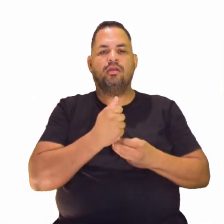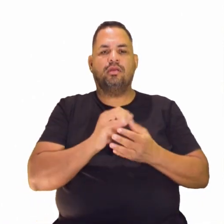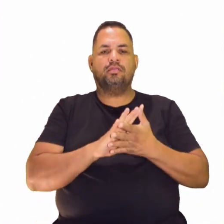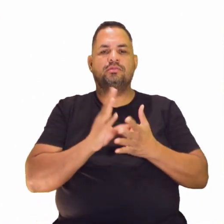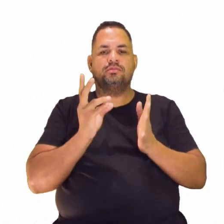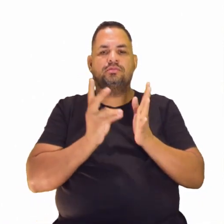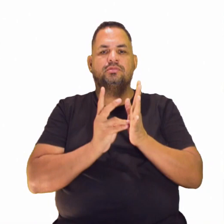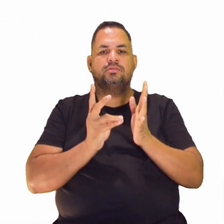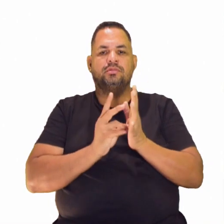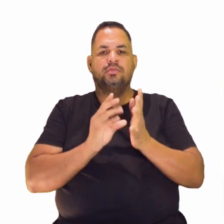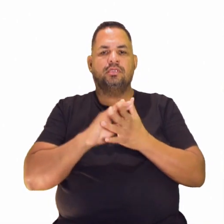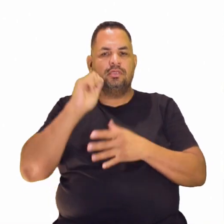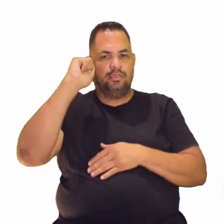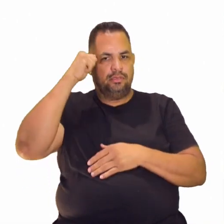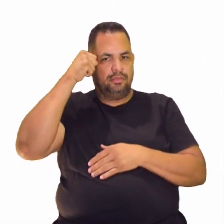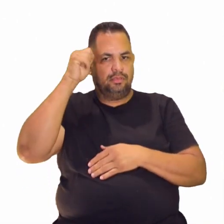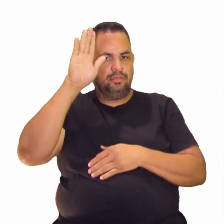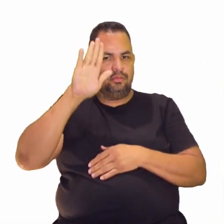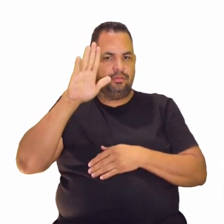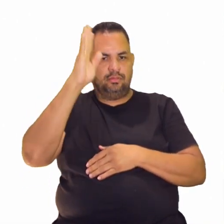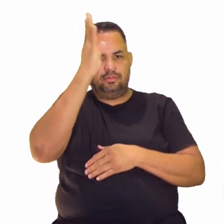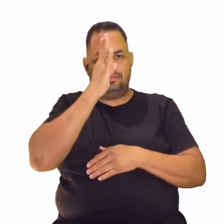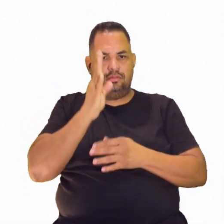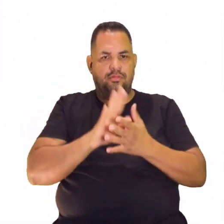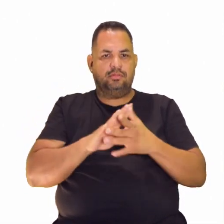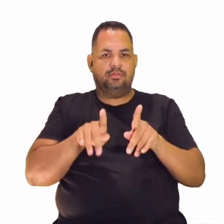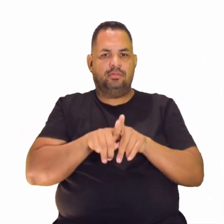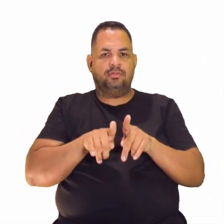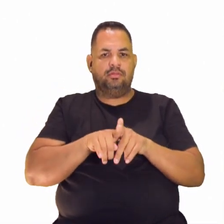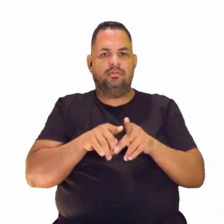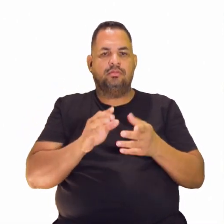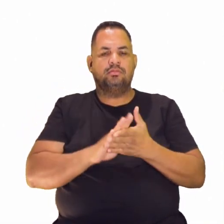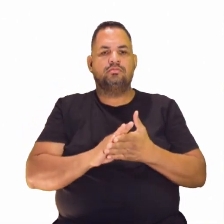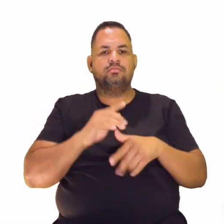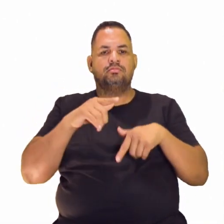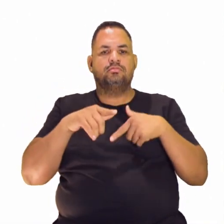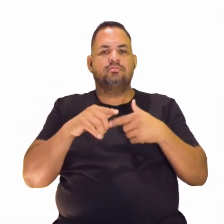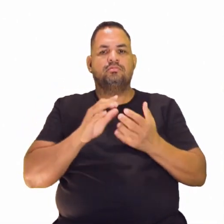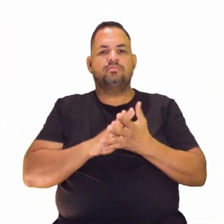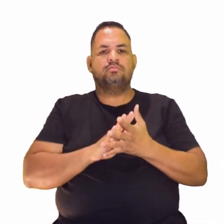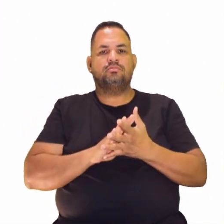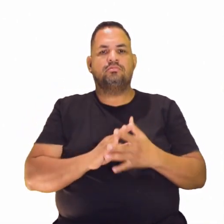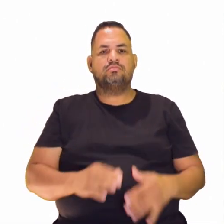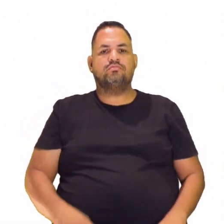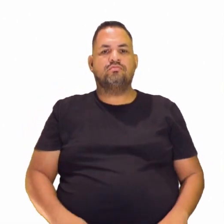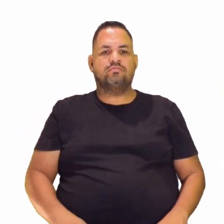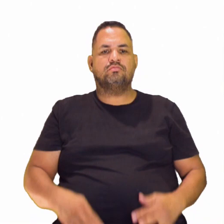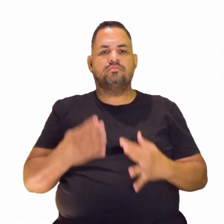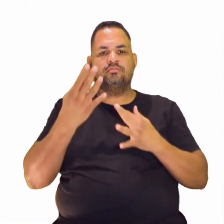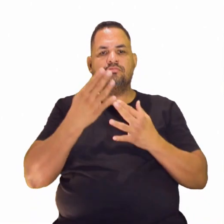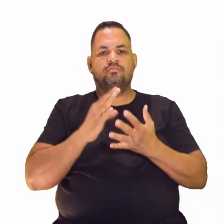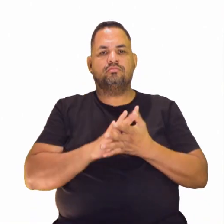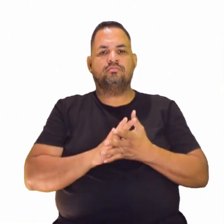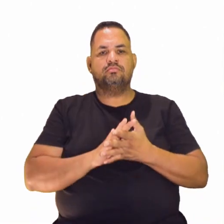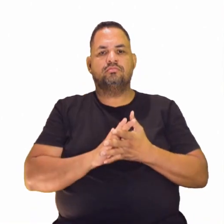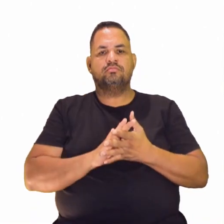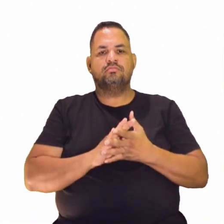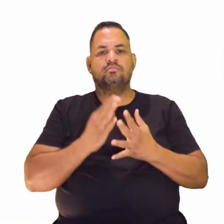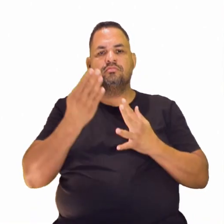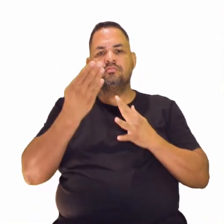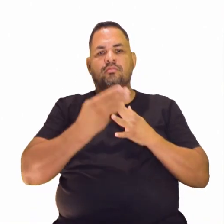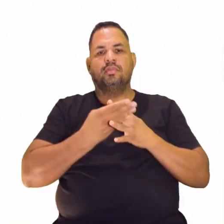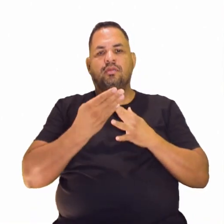arte afro-brasileira. E também vamos ver aqui a nossa produção do rococó e